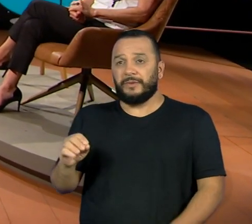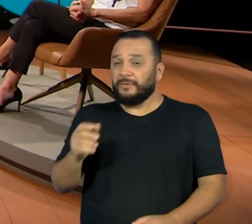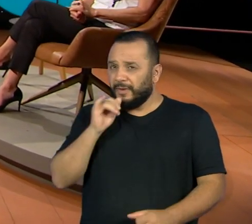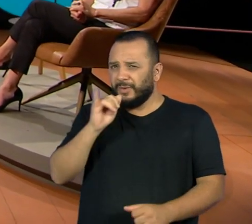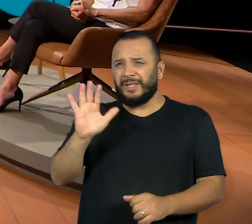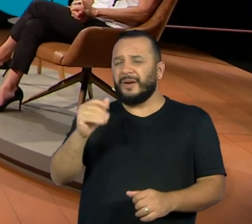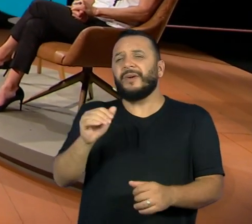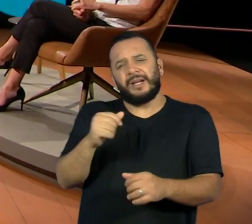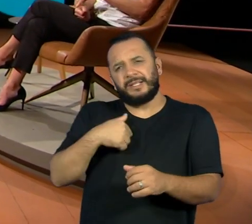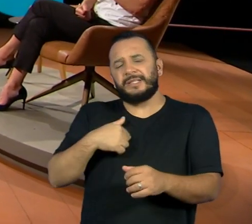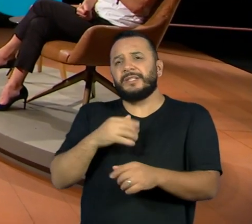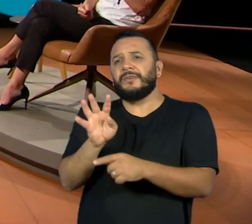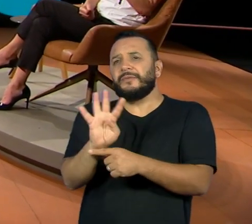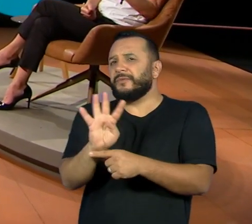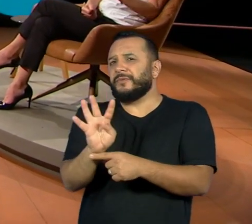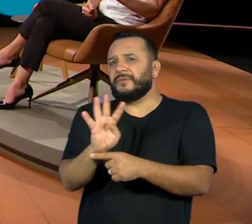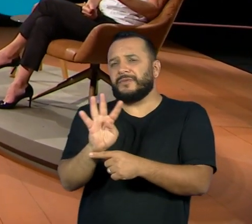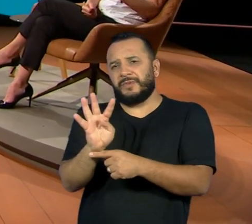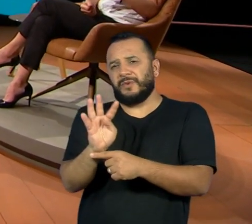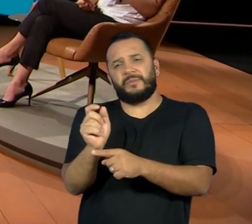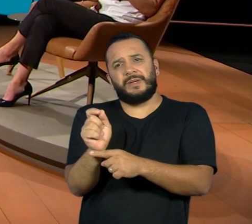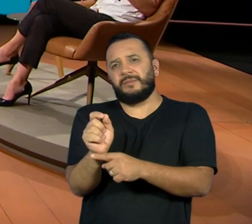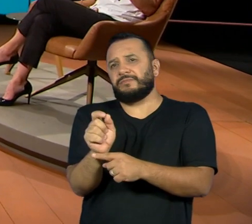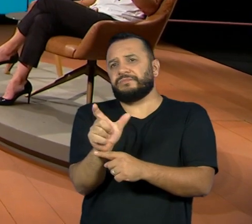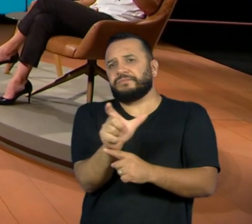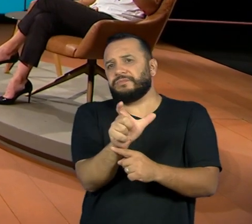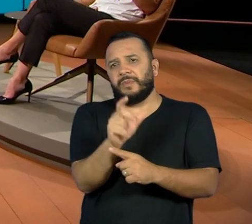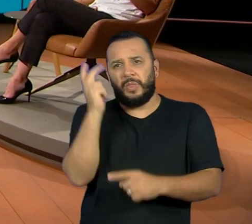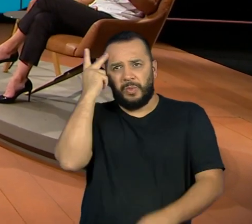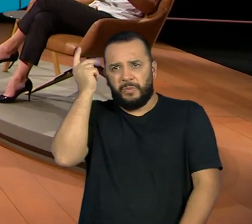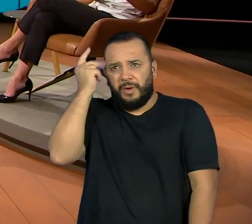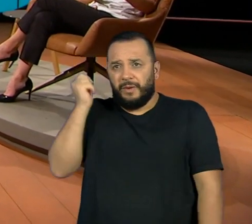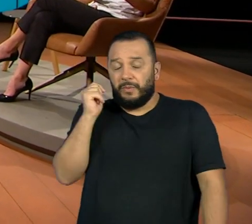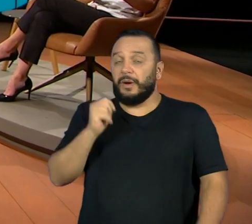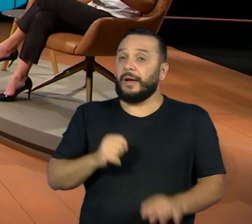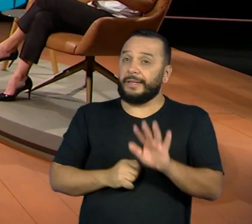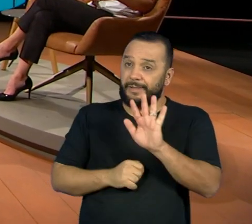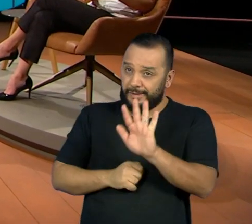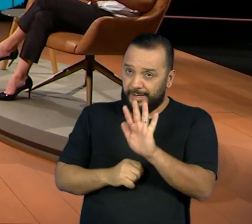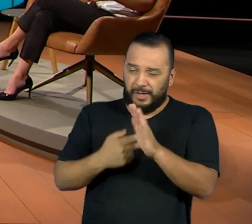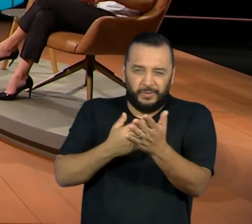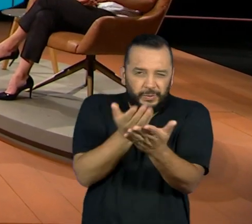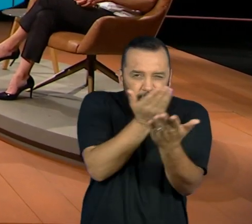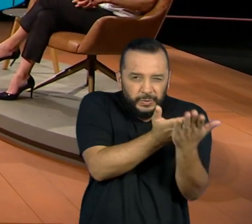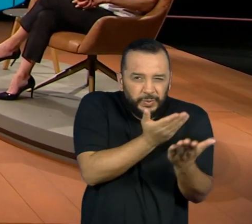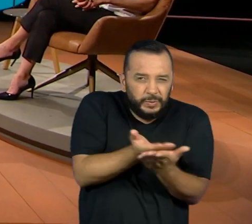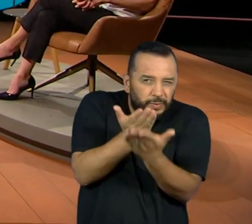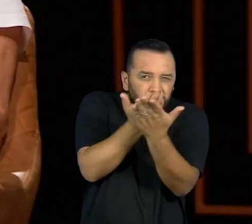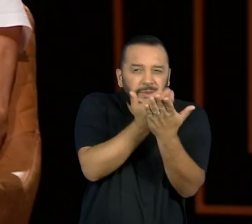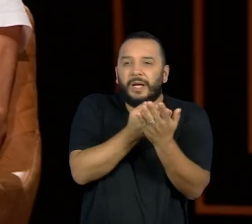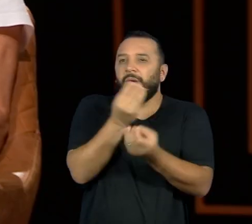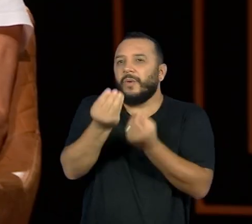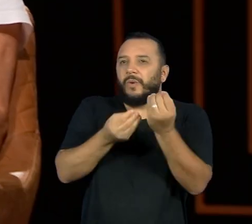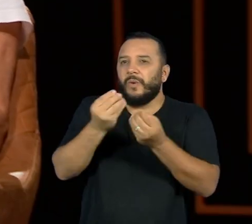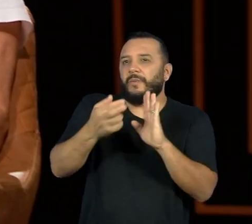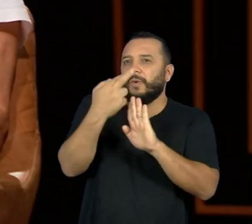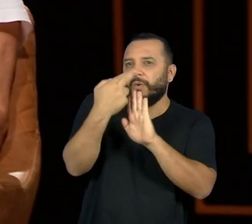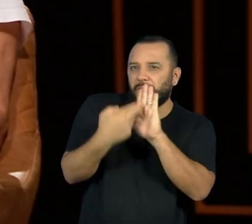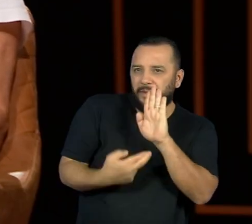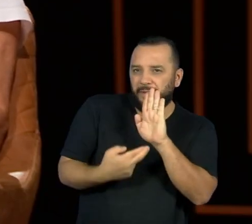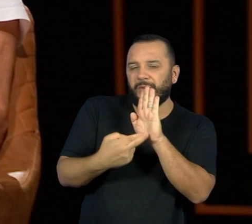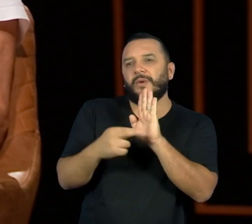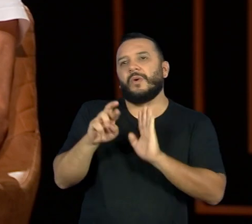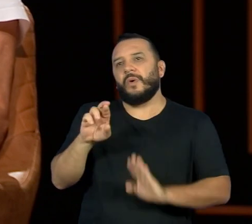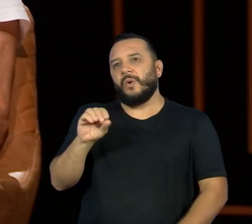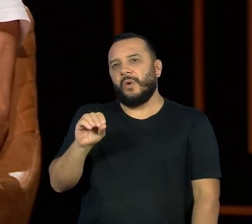antes da coisa. Então, aí eu fui mergulhar para estudar mesmo roteiro